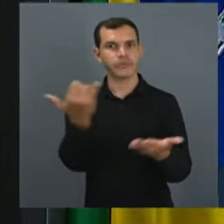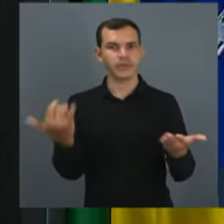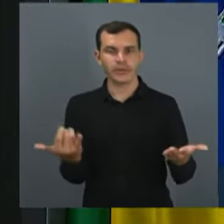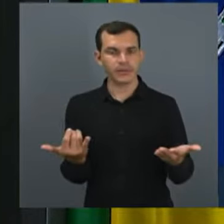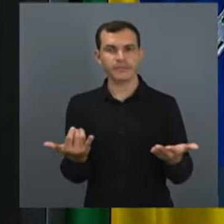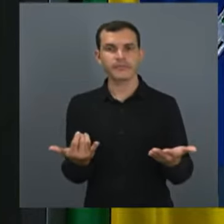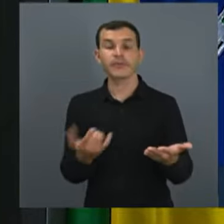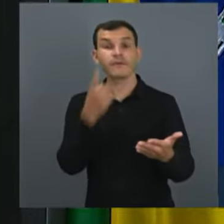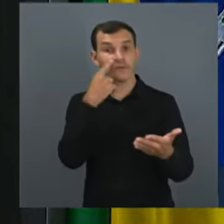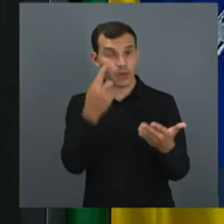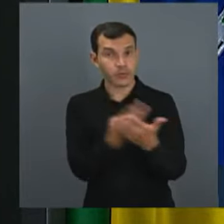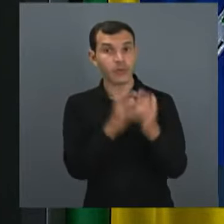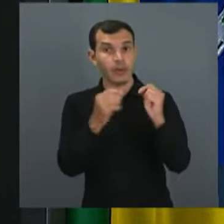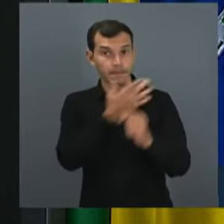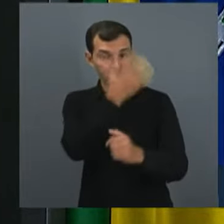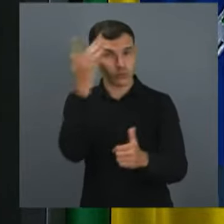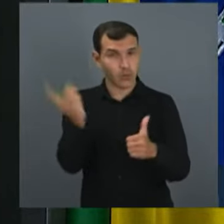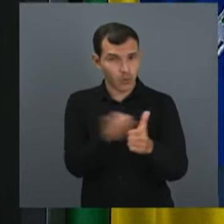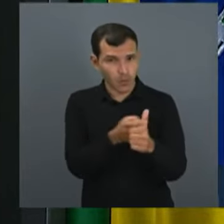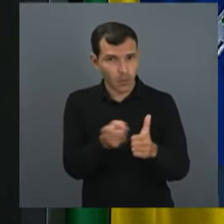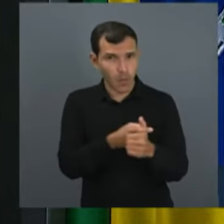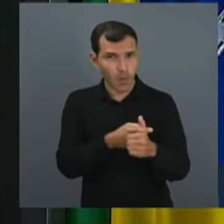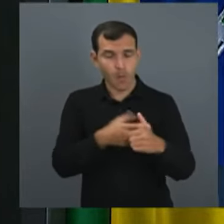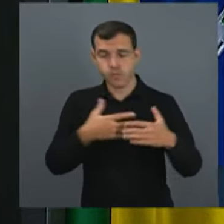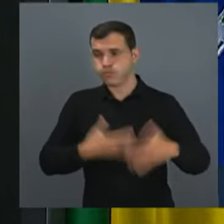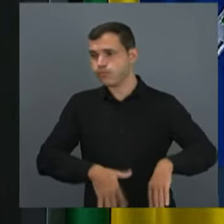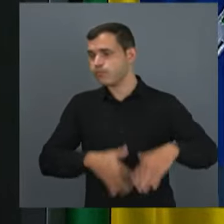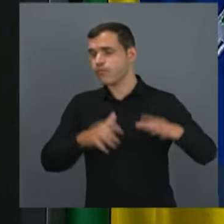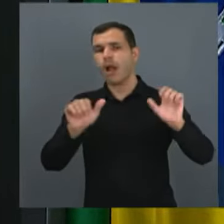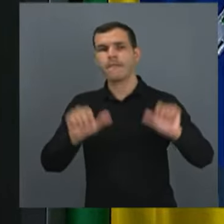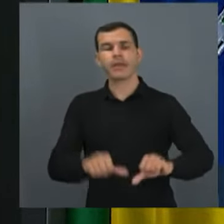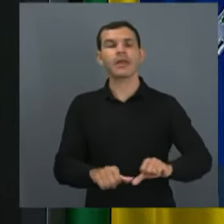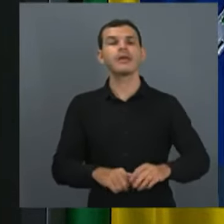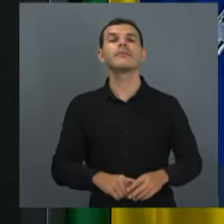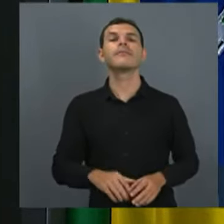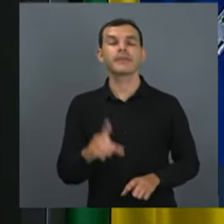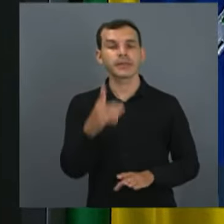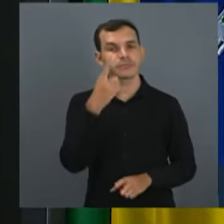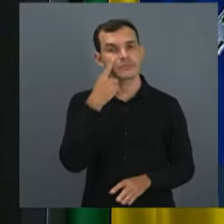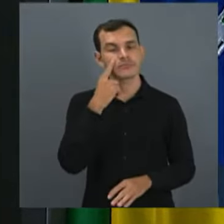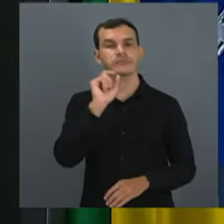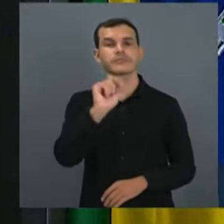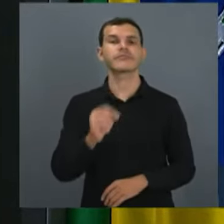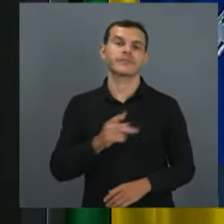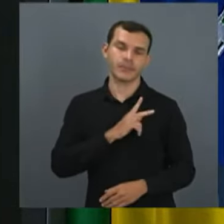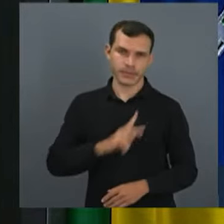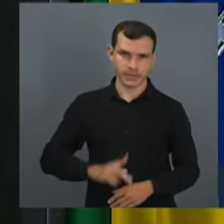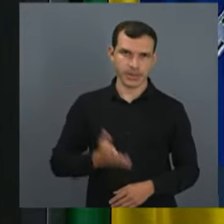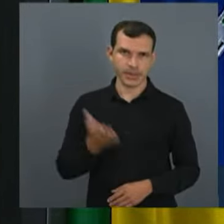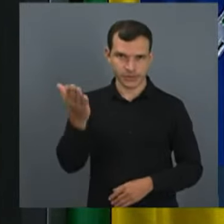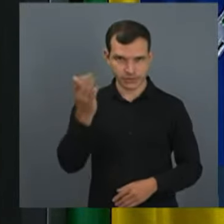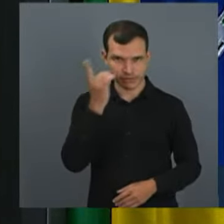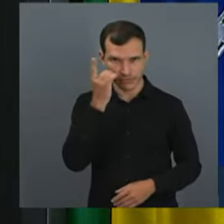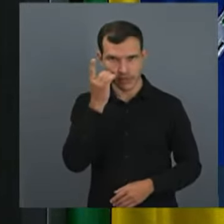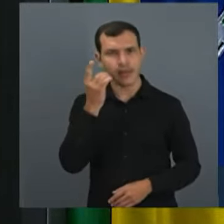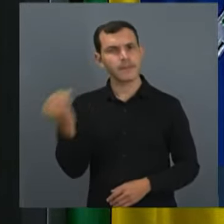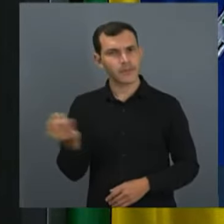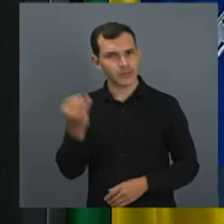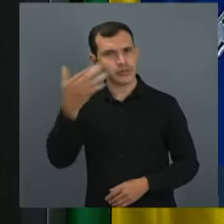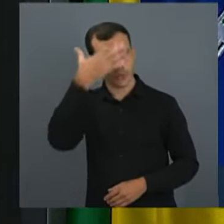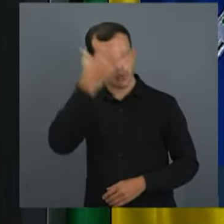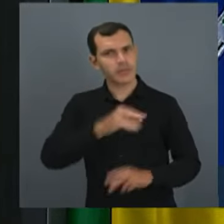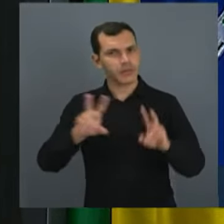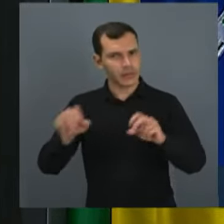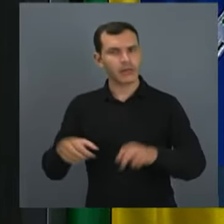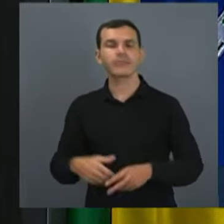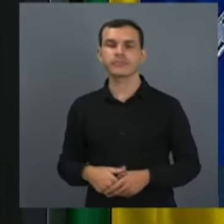Endividamento que eu já falei, mas olha a questão, presidente Davi, que é fundamental que o senhor tenha compreensão com relação a